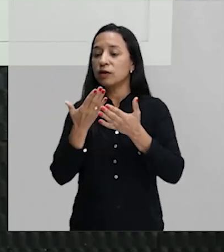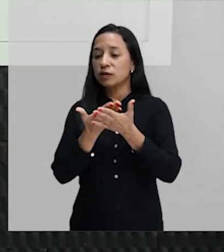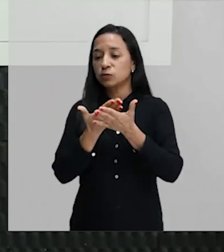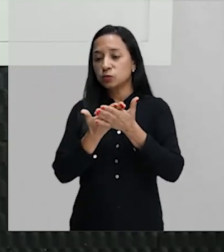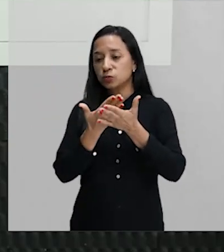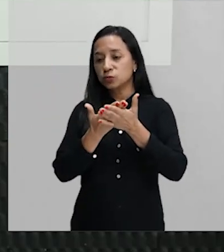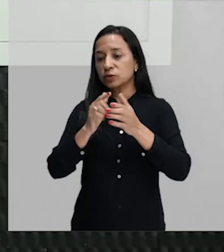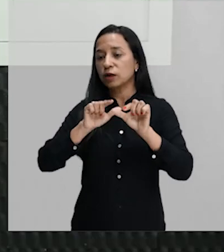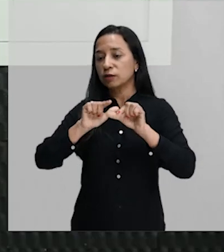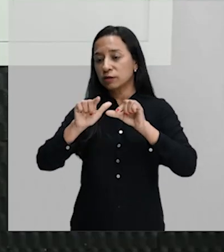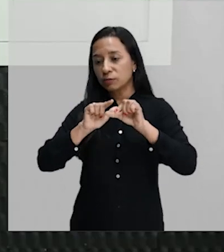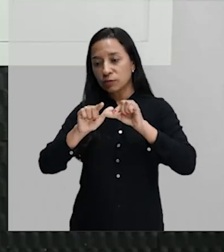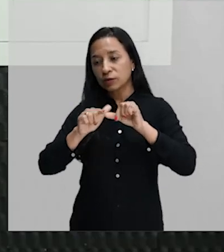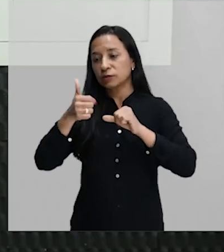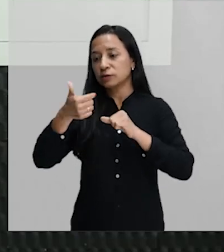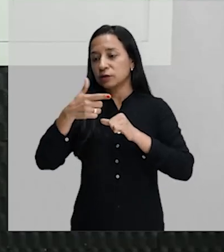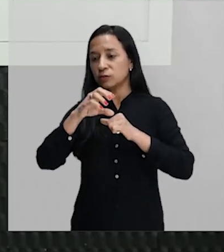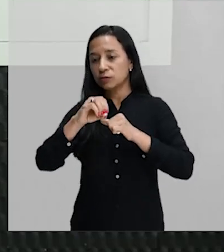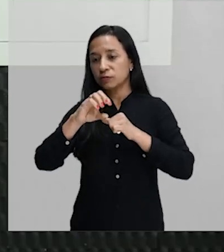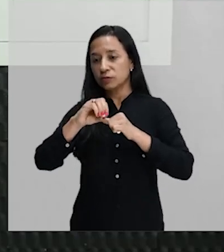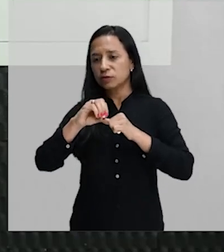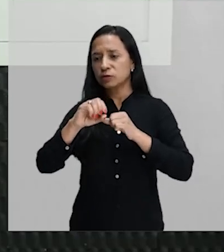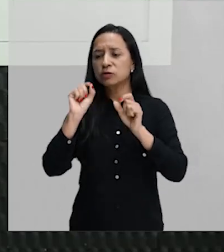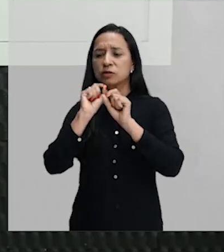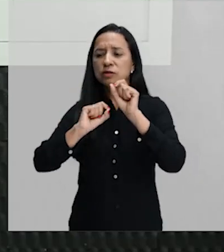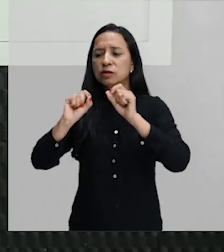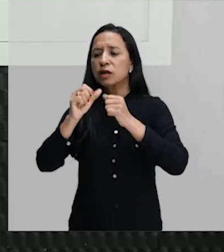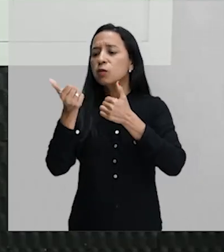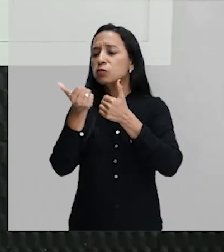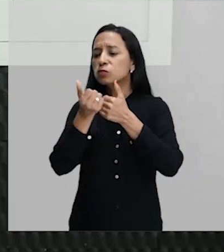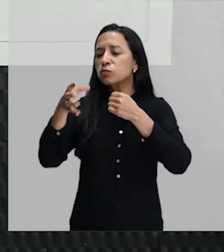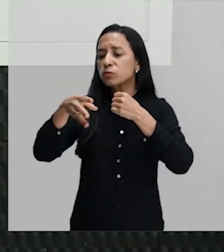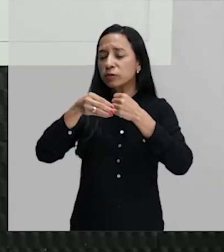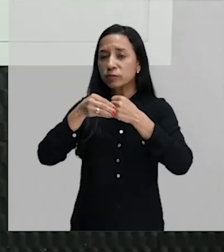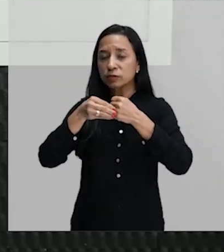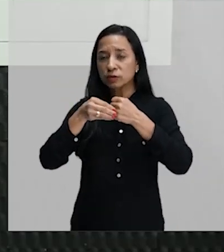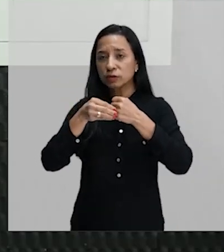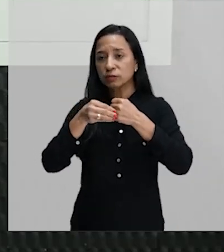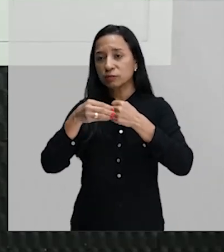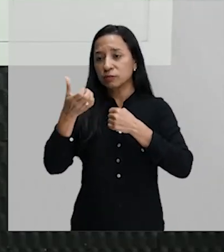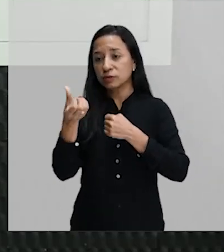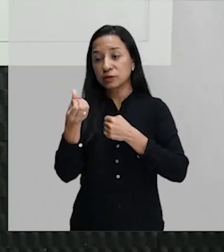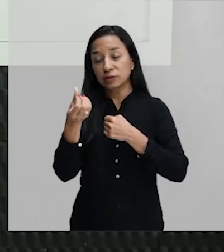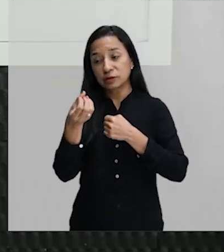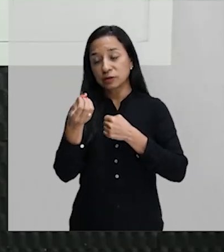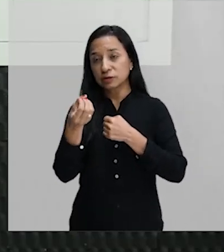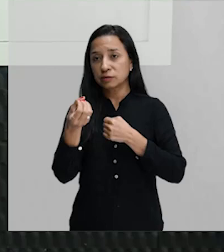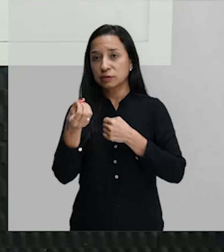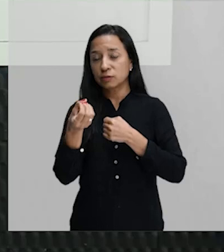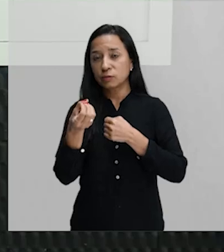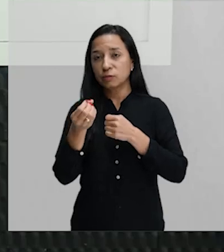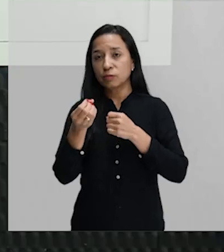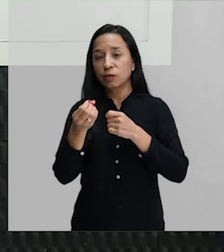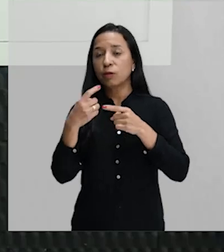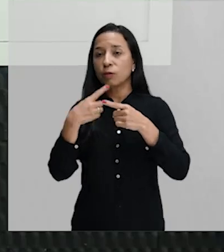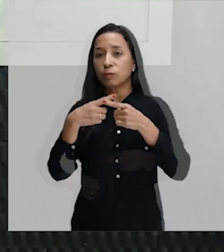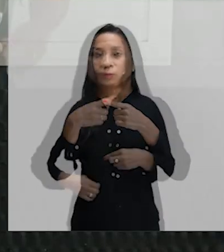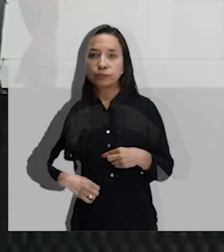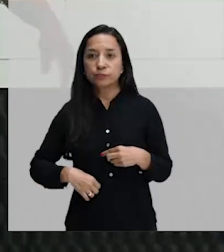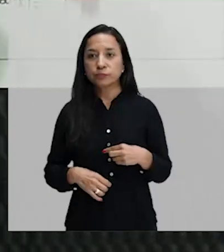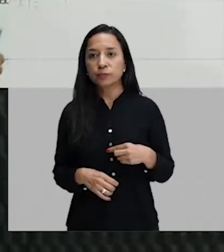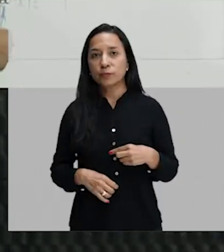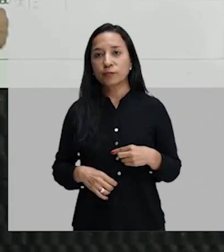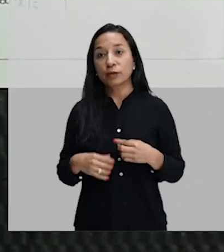suplementar dele. Que é o suplementar de 120? É 60, porque 120 mais 60 dá